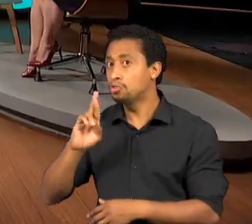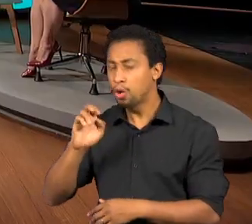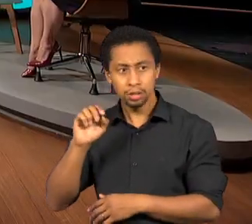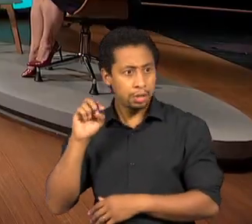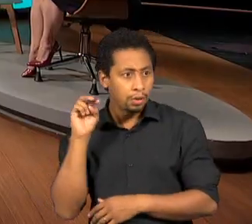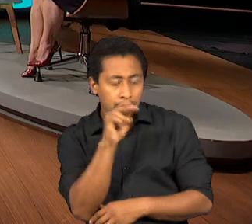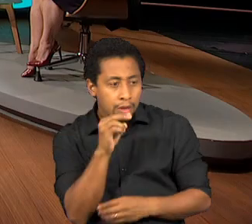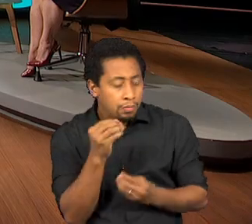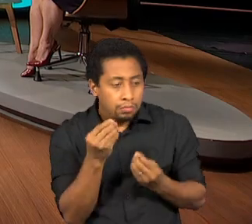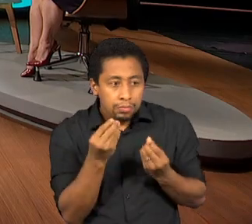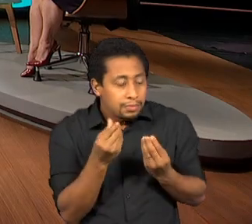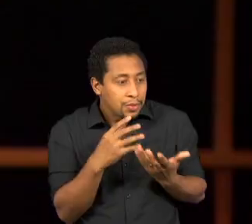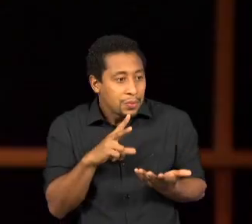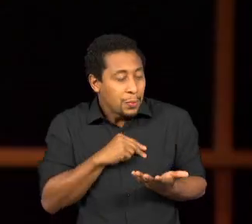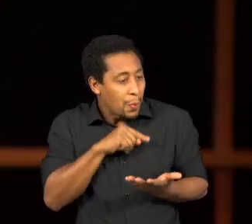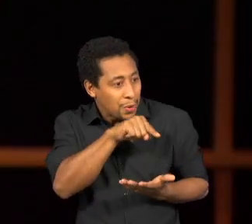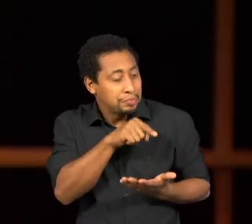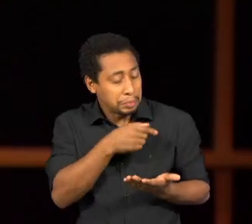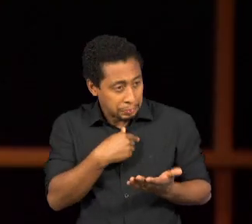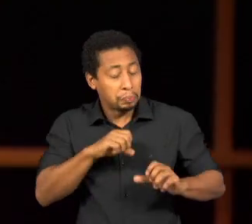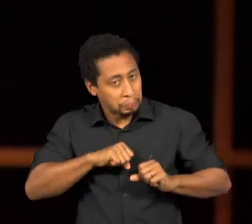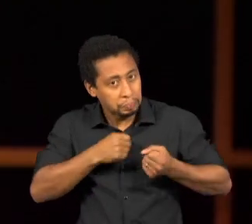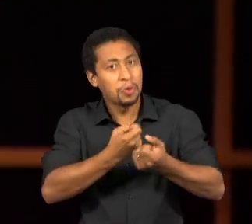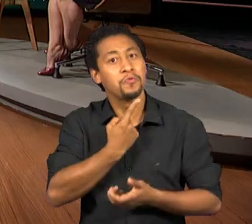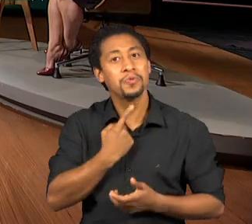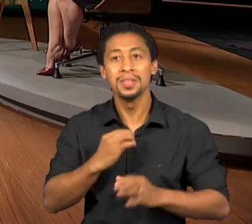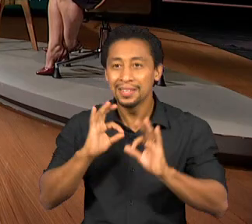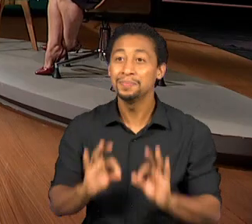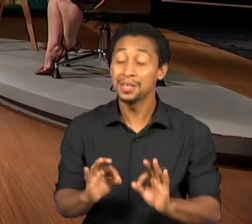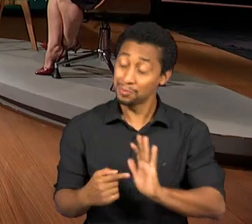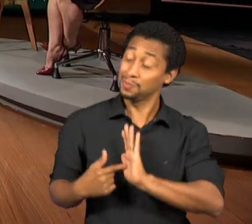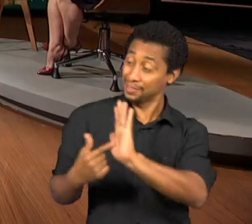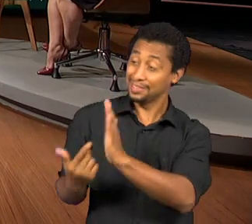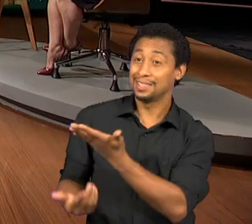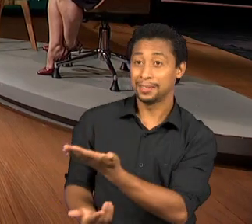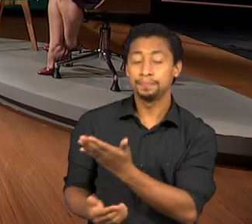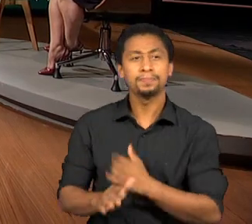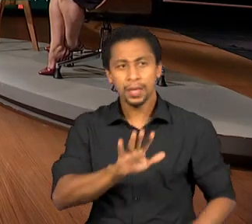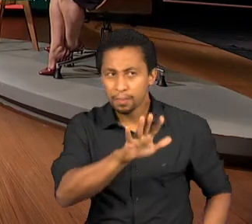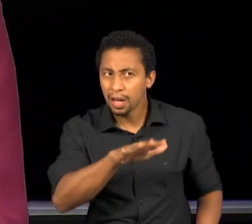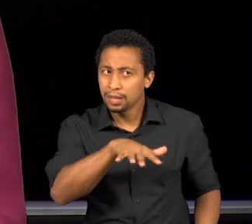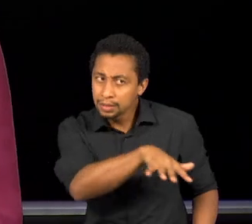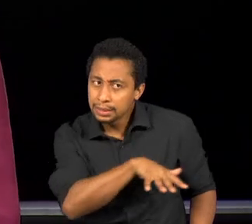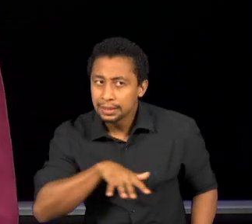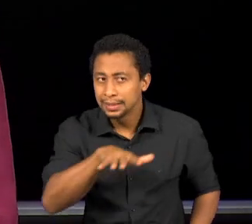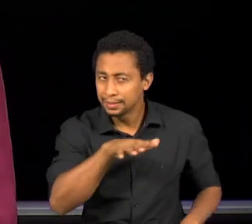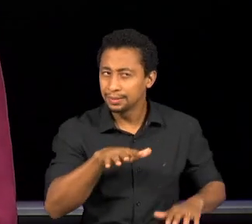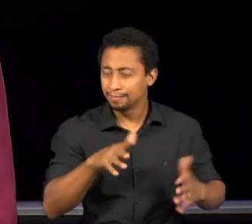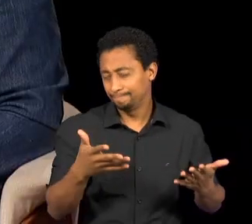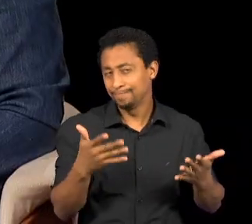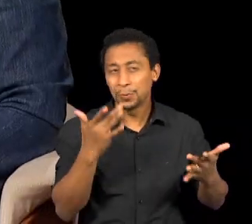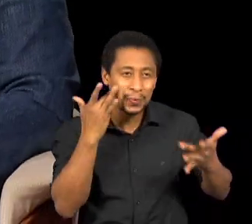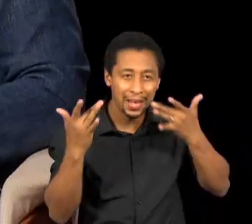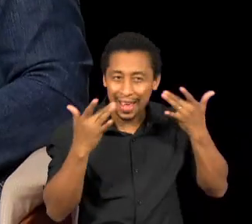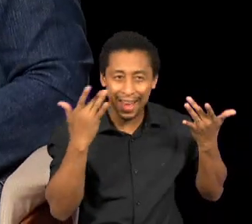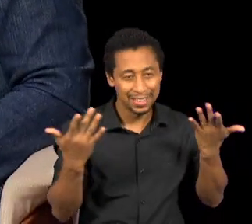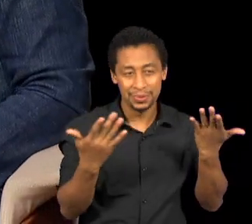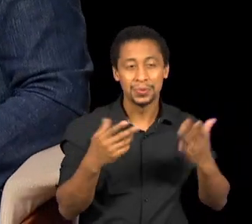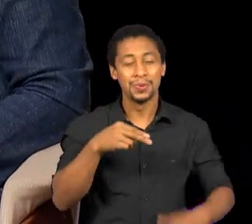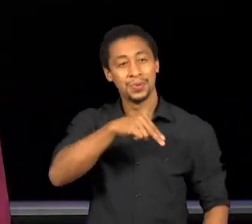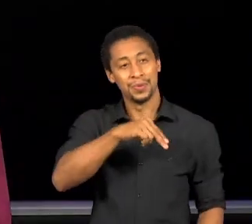que eu demonstrei naquele momento. Mas aí no Ninho da Serpente, você já tinha uma personagem. Você era a